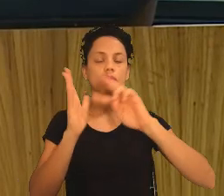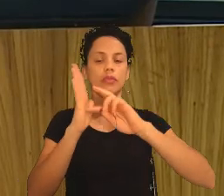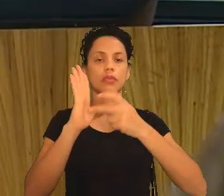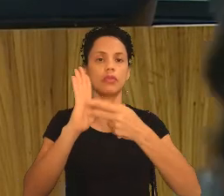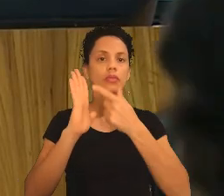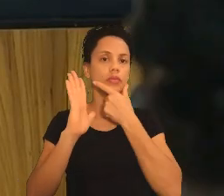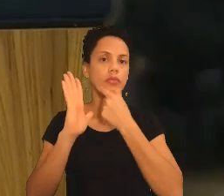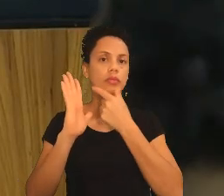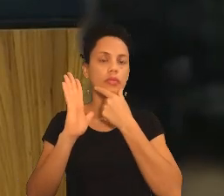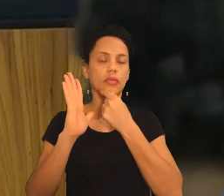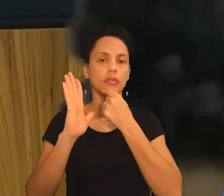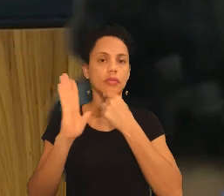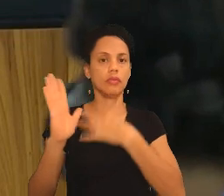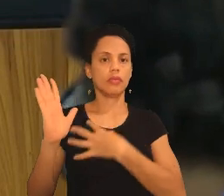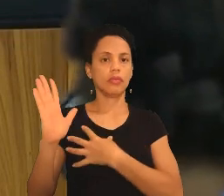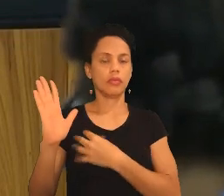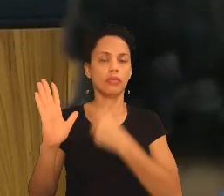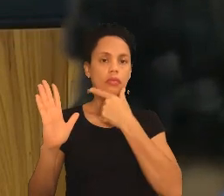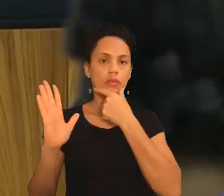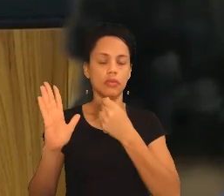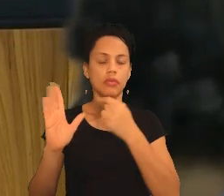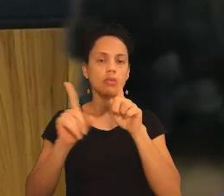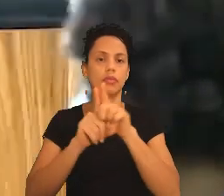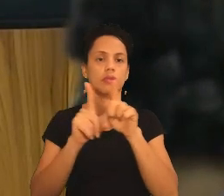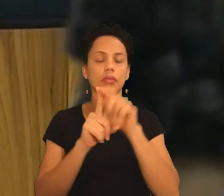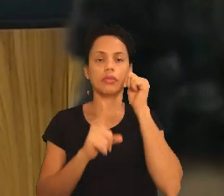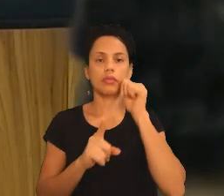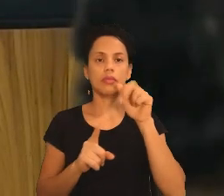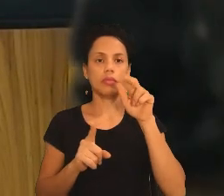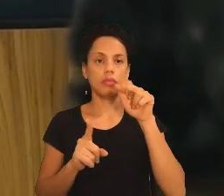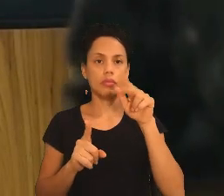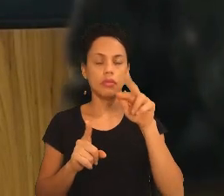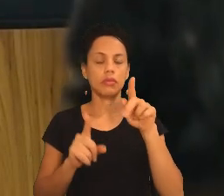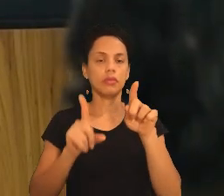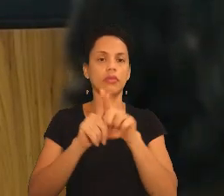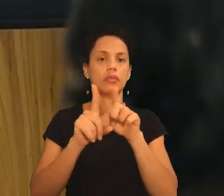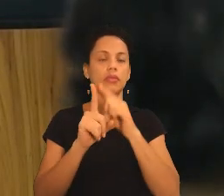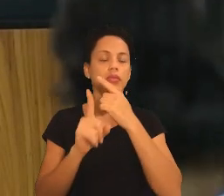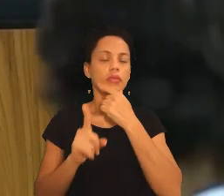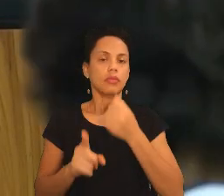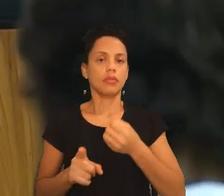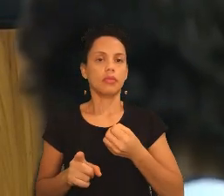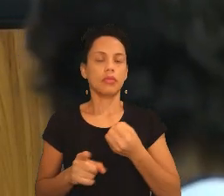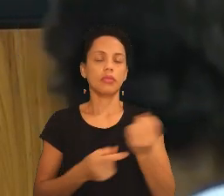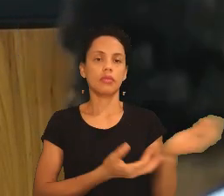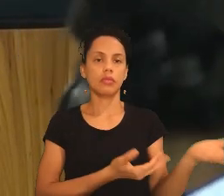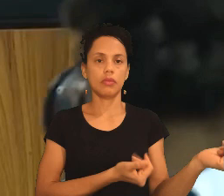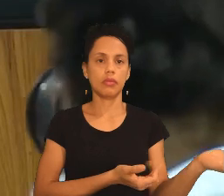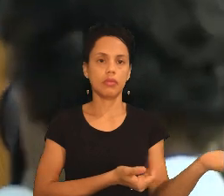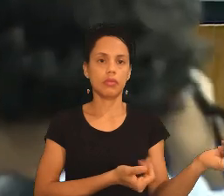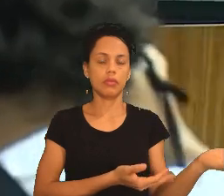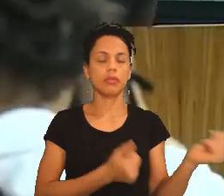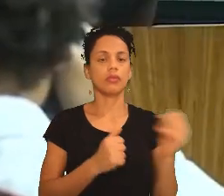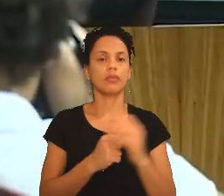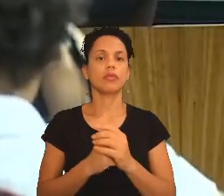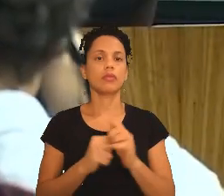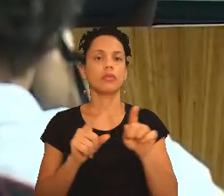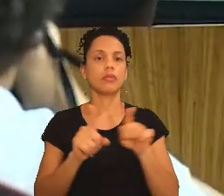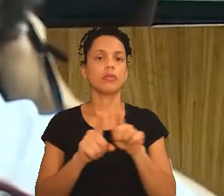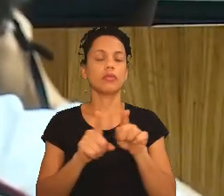significa filho homem. Na minha família nós somos em 3 irmãos. Tem a minha irmã, que é a